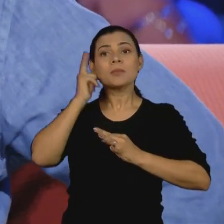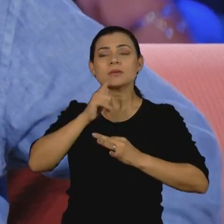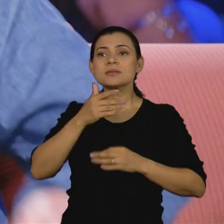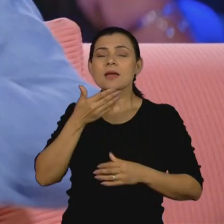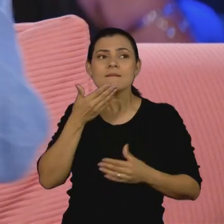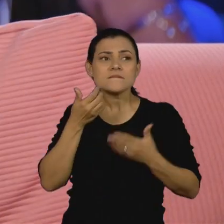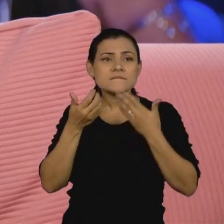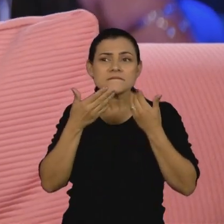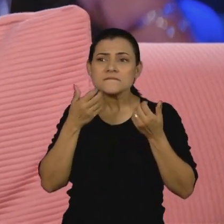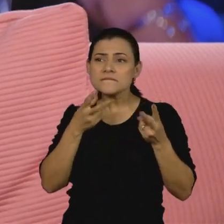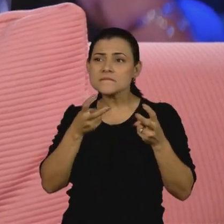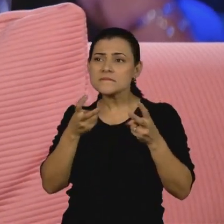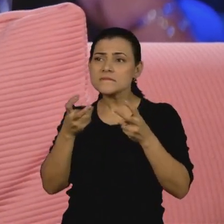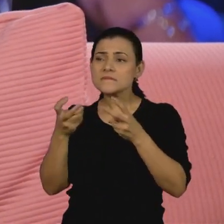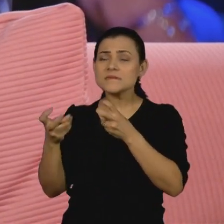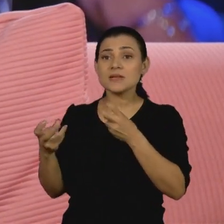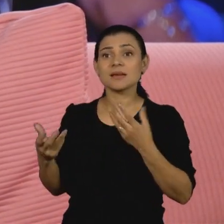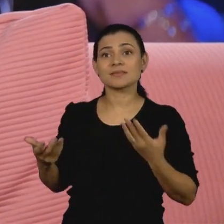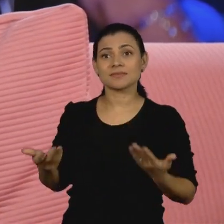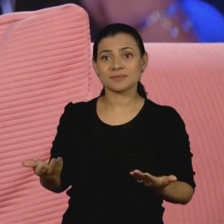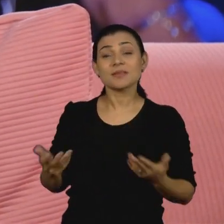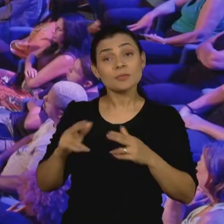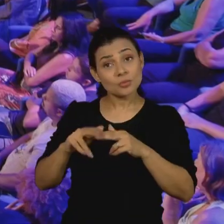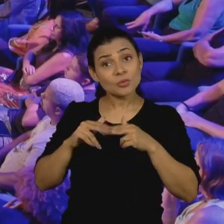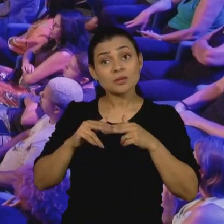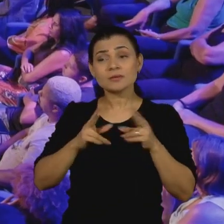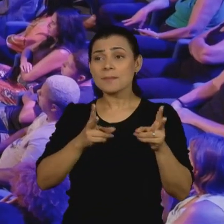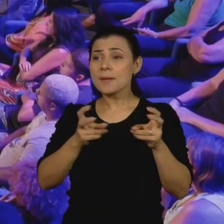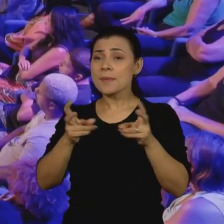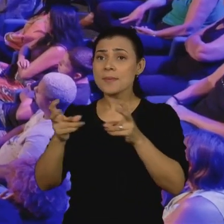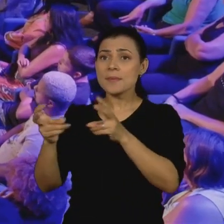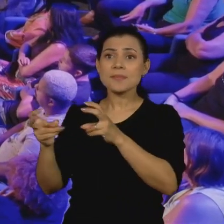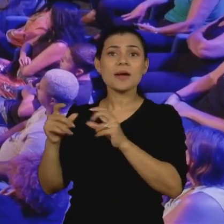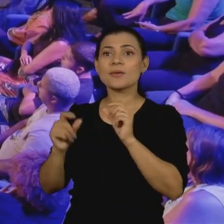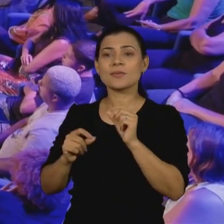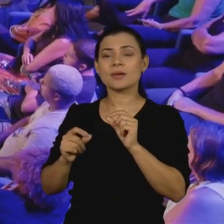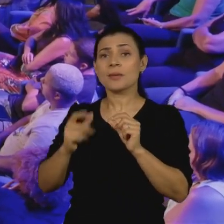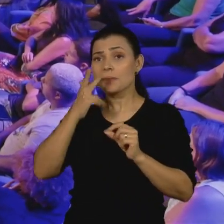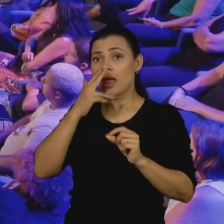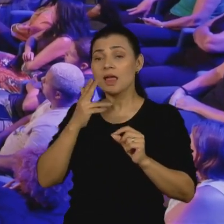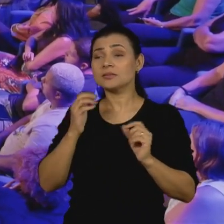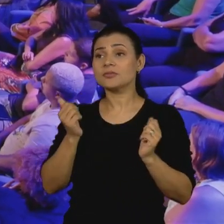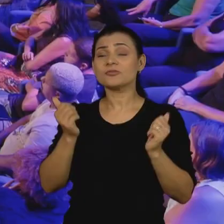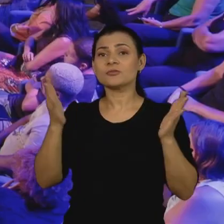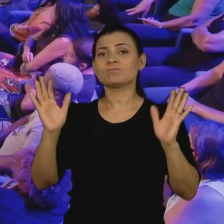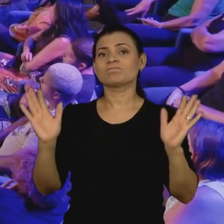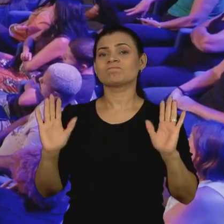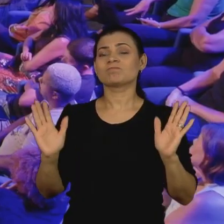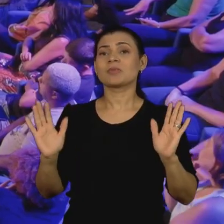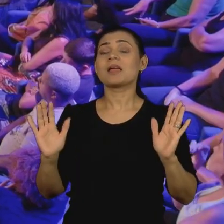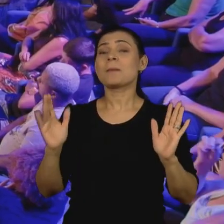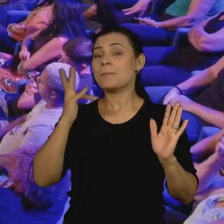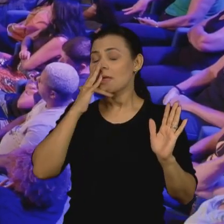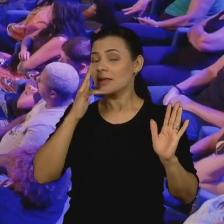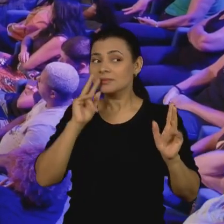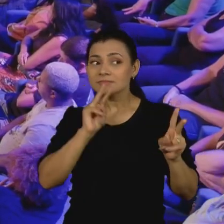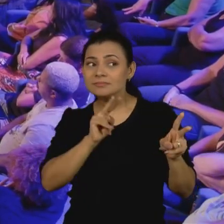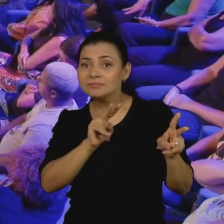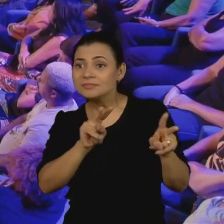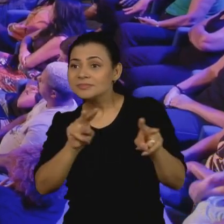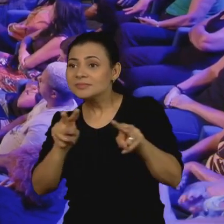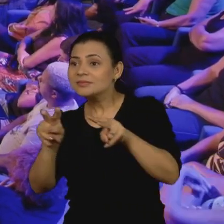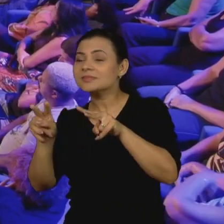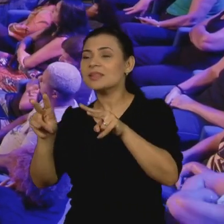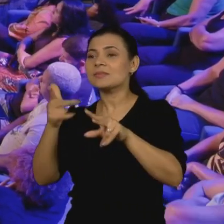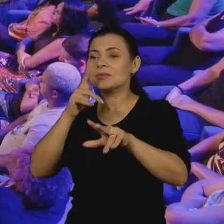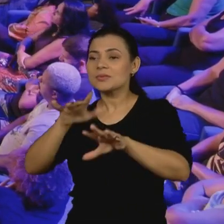e viver um pouco a vida do outro. Então, quando você vê a situação do outro, você só não olha de fora, porque você pode um dia